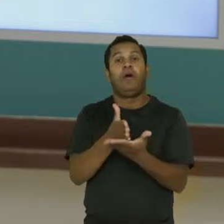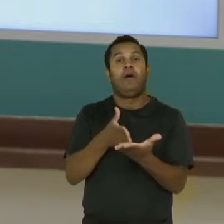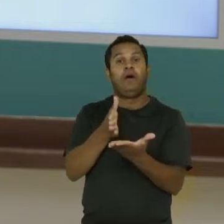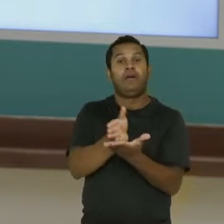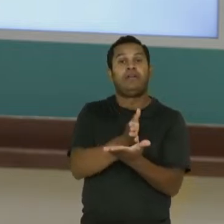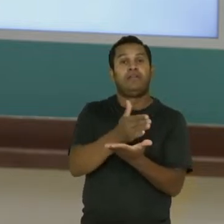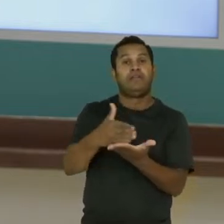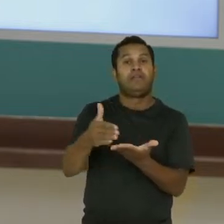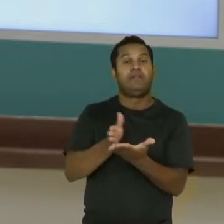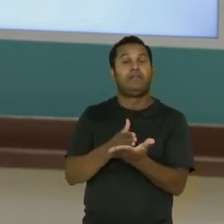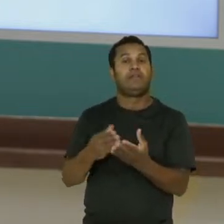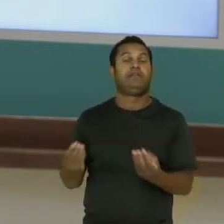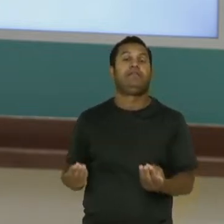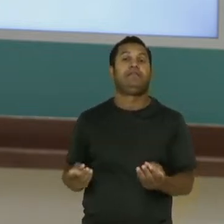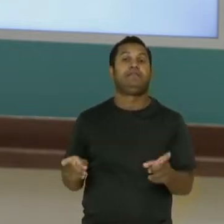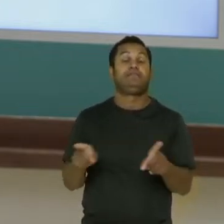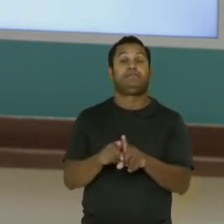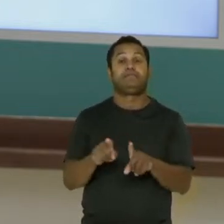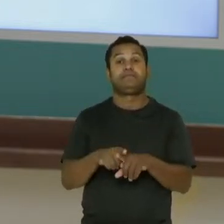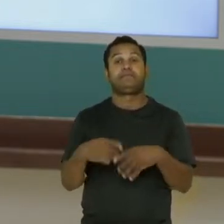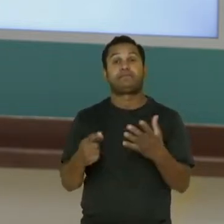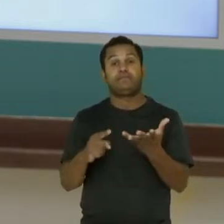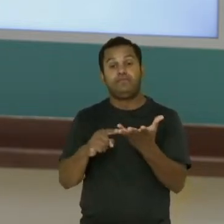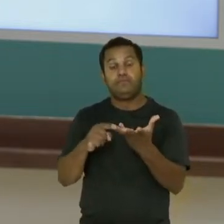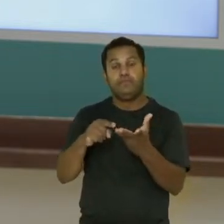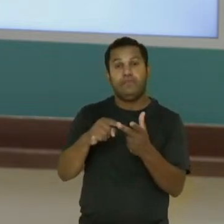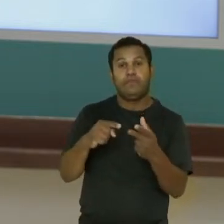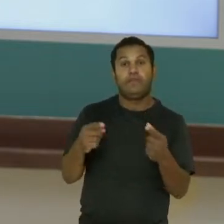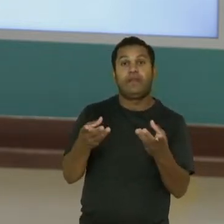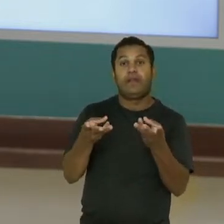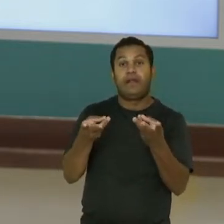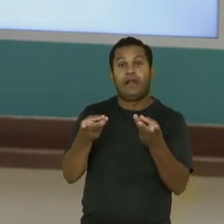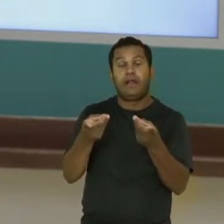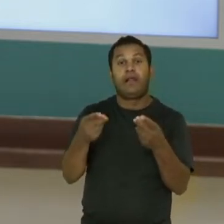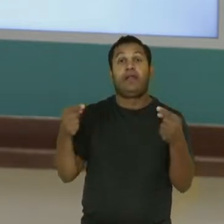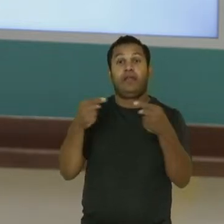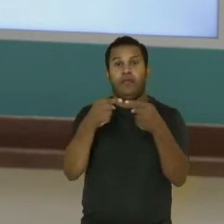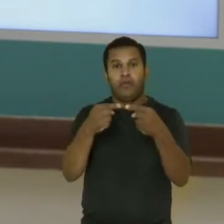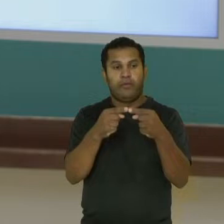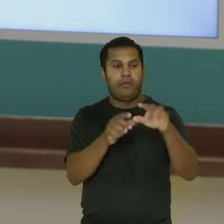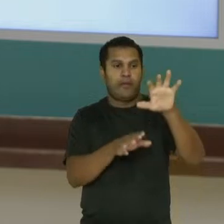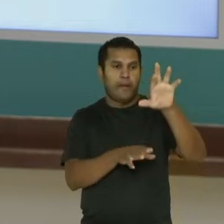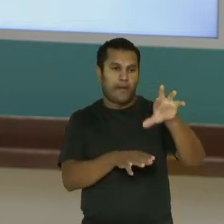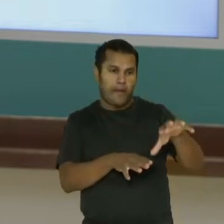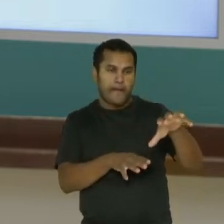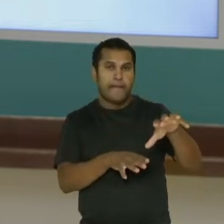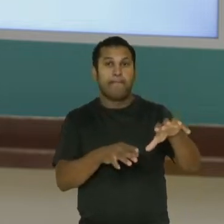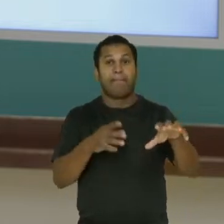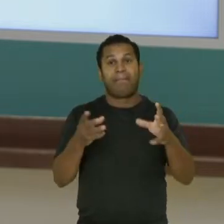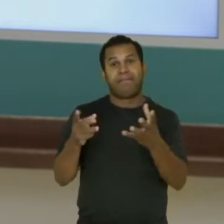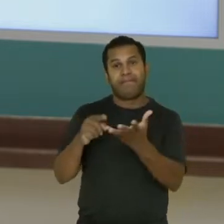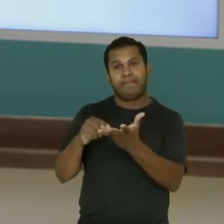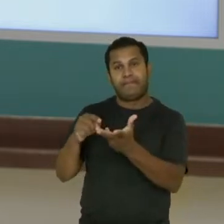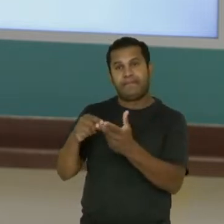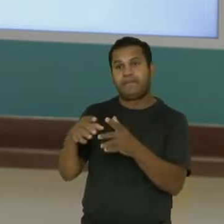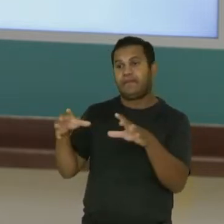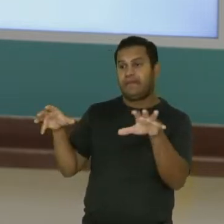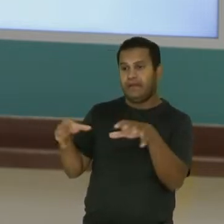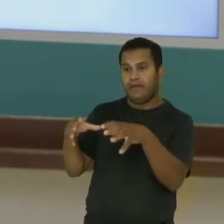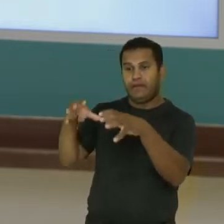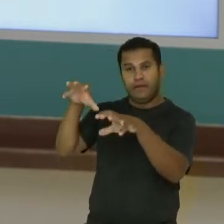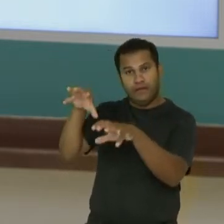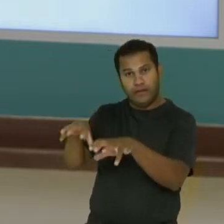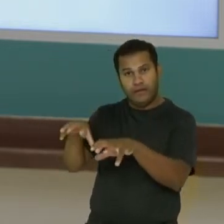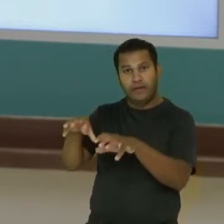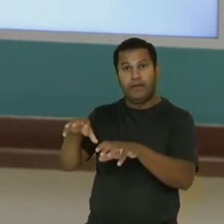foram usadas para dividir esse espaço geográfico. Lá na formação a gente tinha determinadas características e